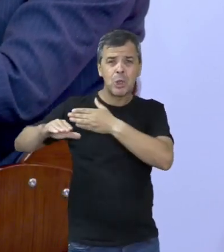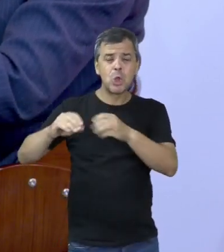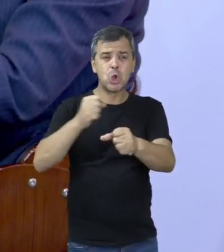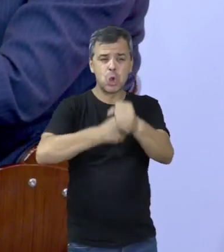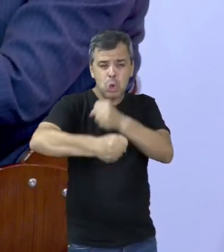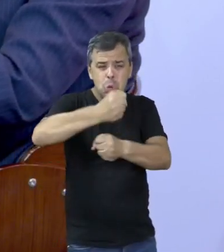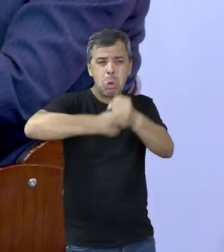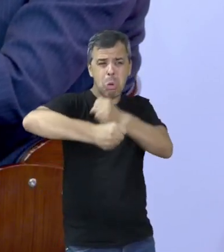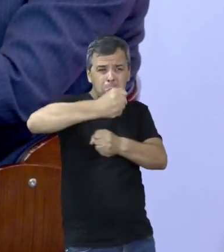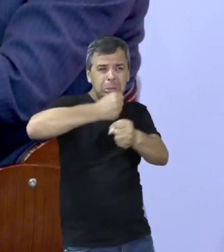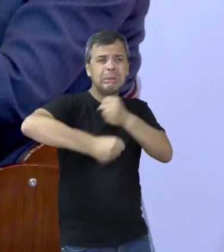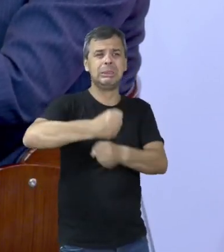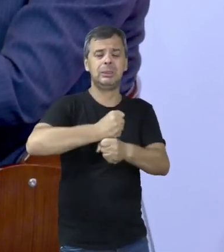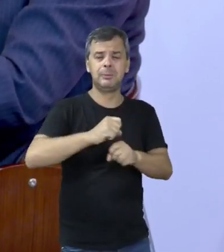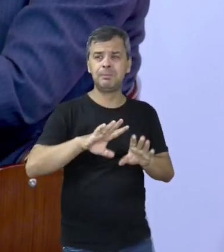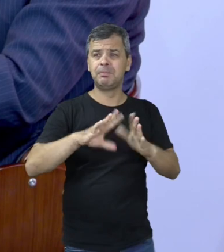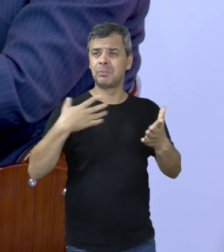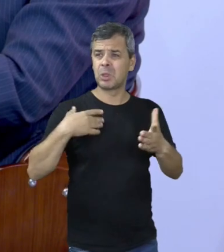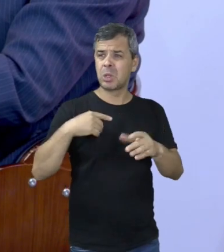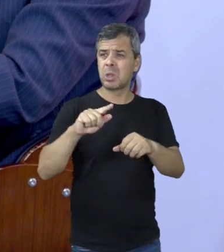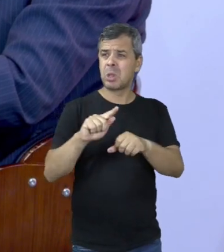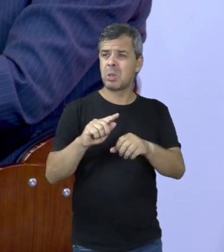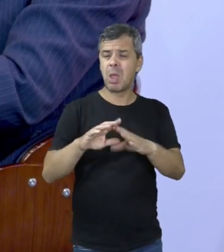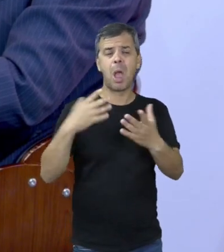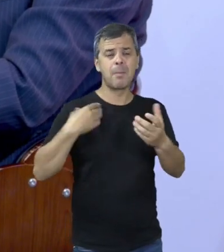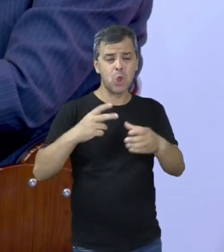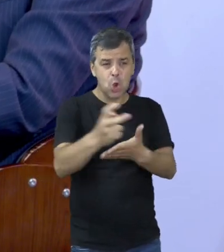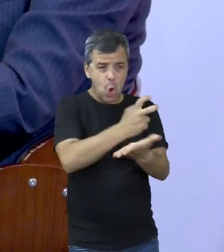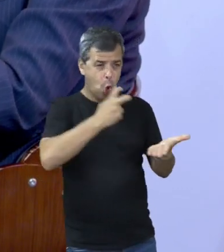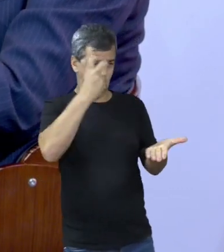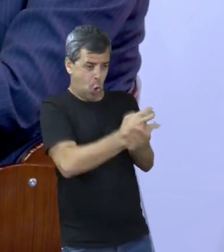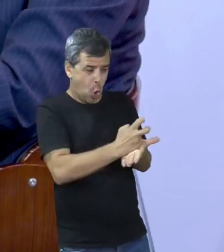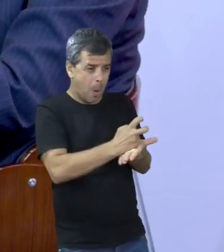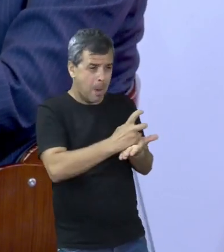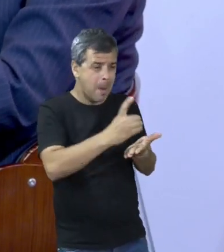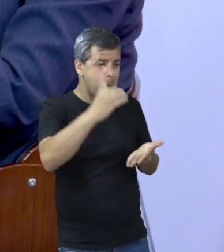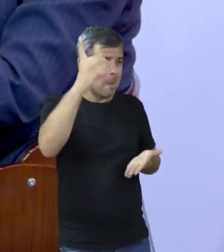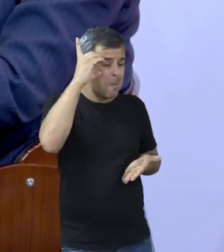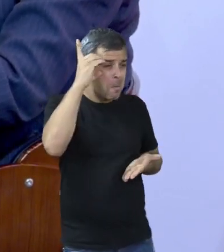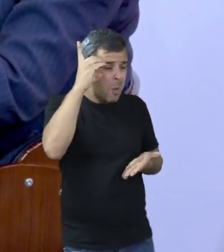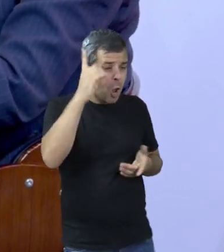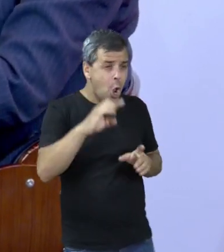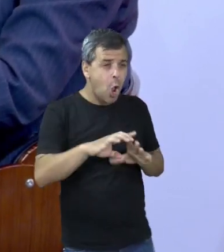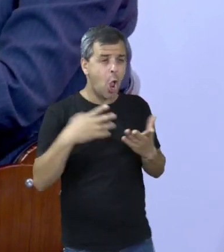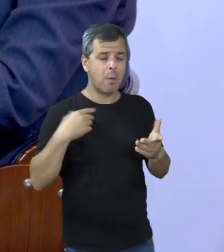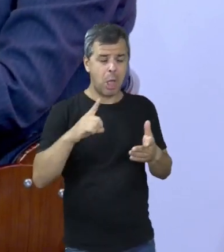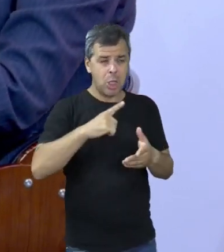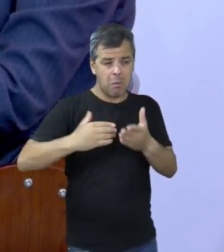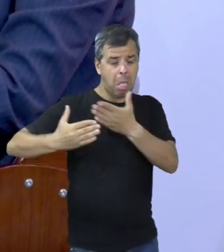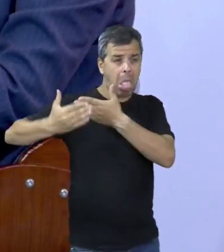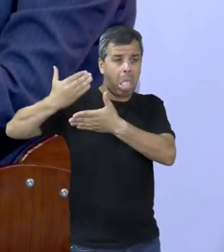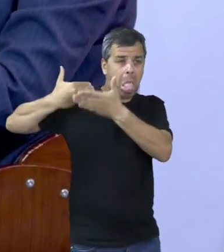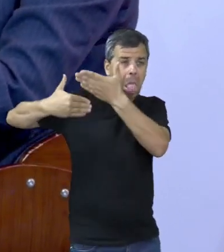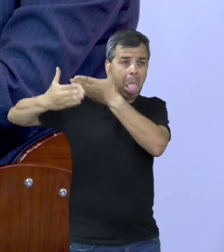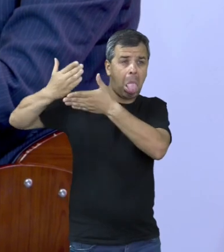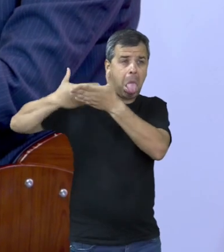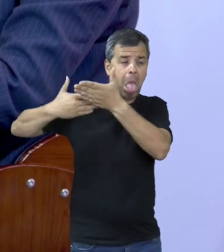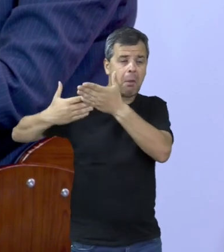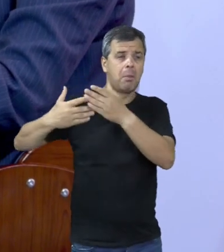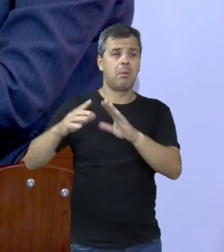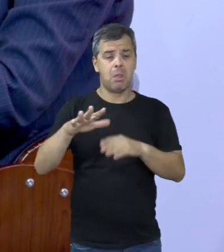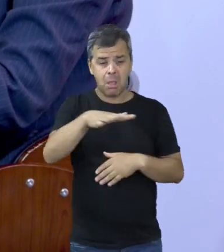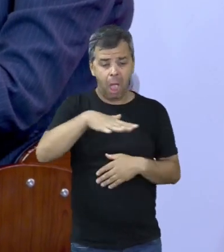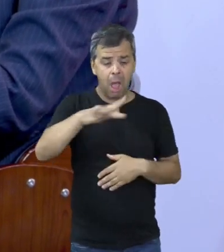anos anteriores. Desde o golpe contra a presidenta Dilma, houve um retrocesso muito grande nessa